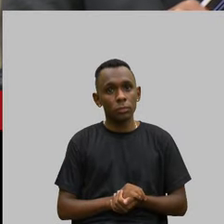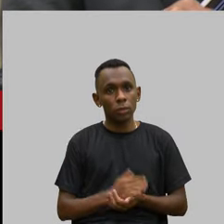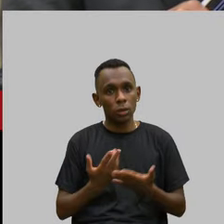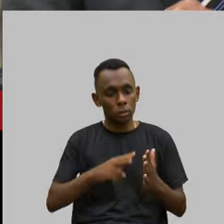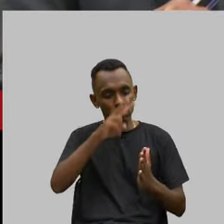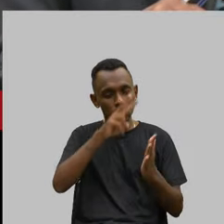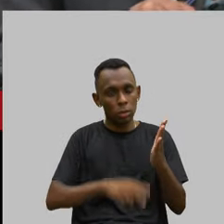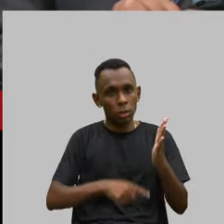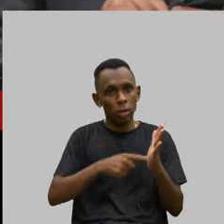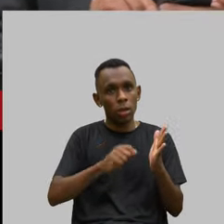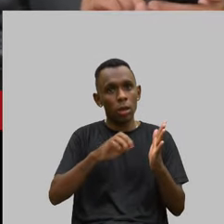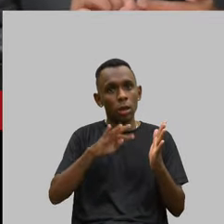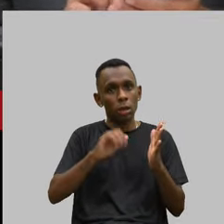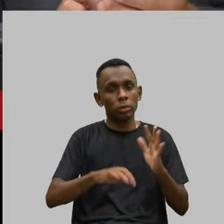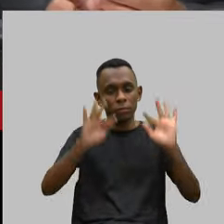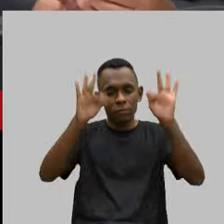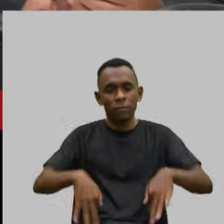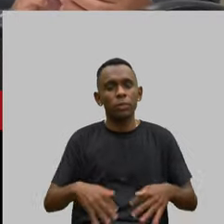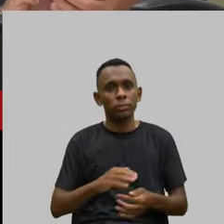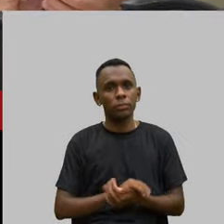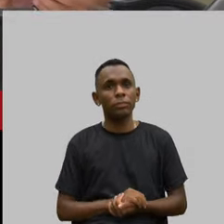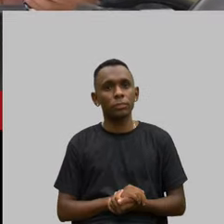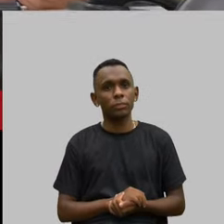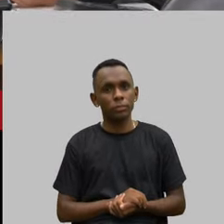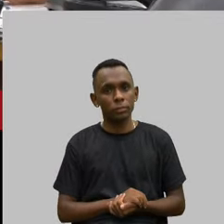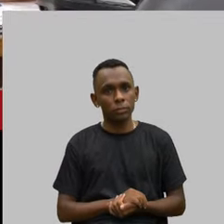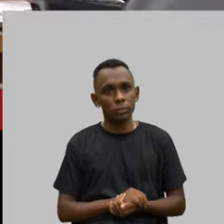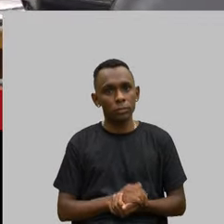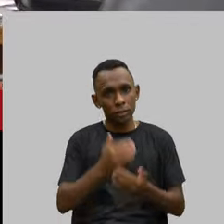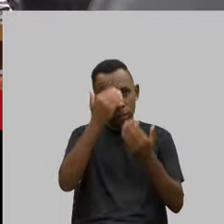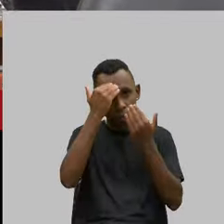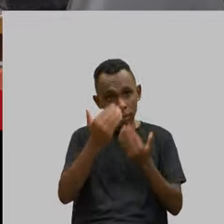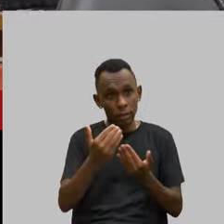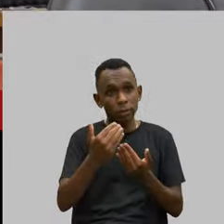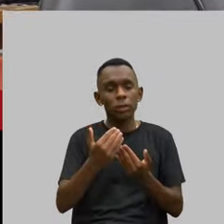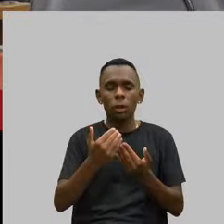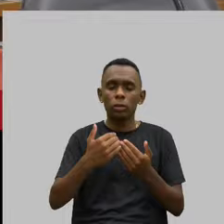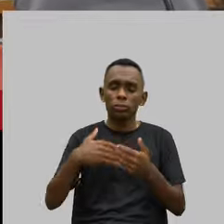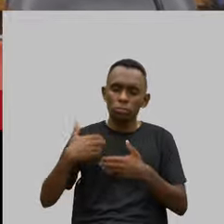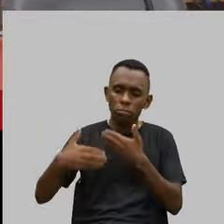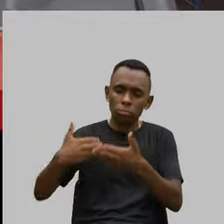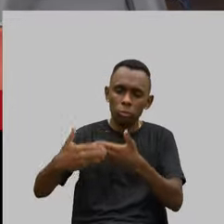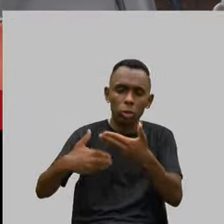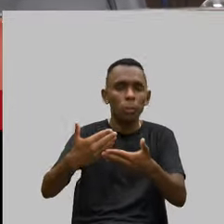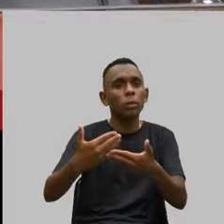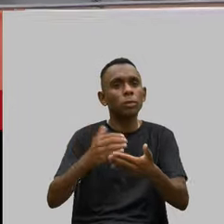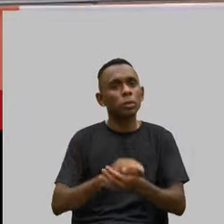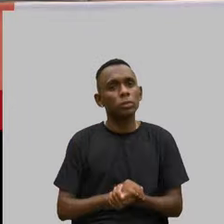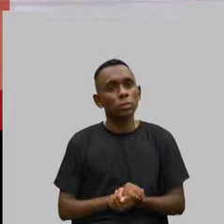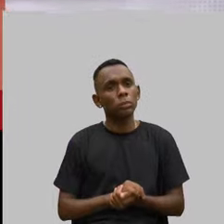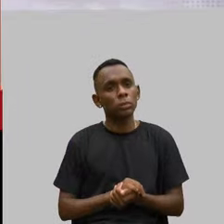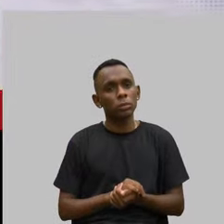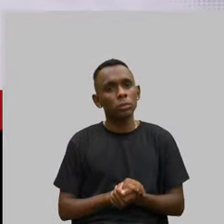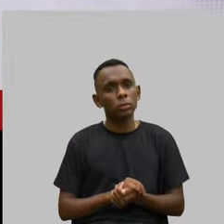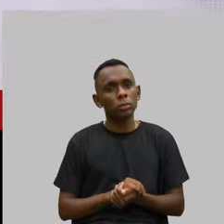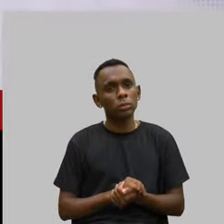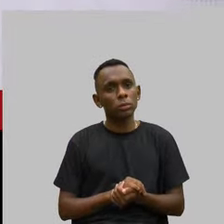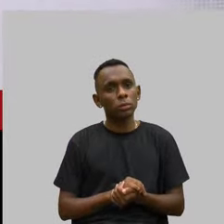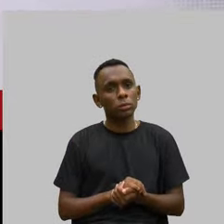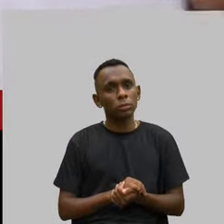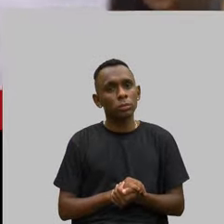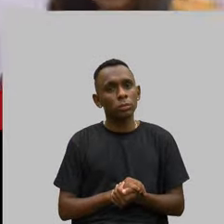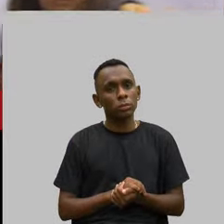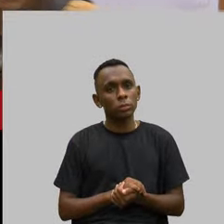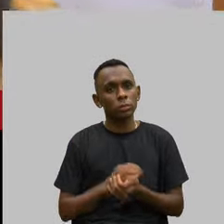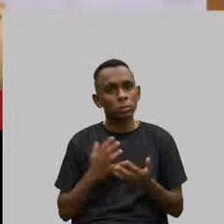da ata in os trabalhos e deputado queria agradecer a pela condução tá Foi